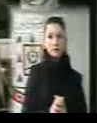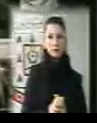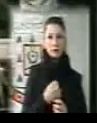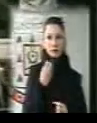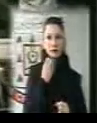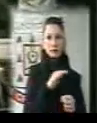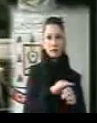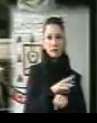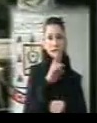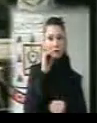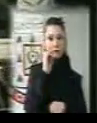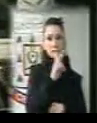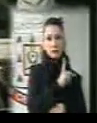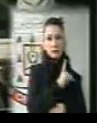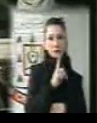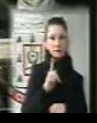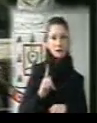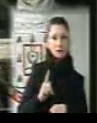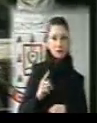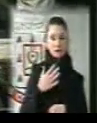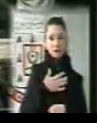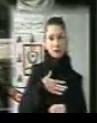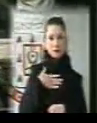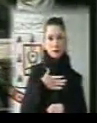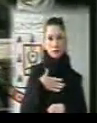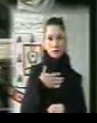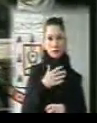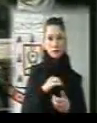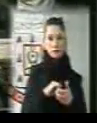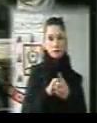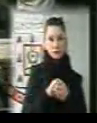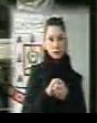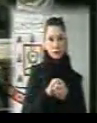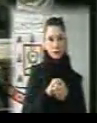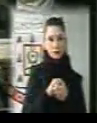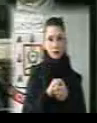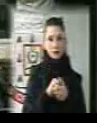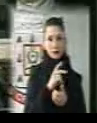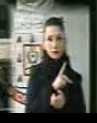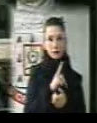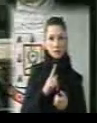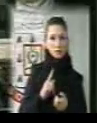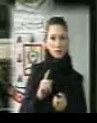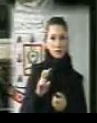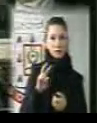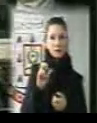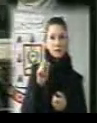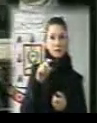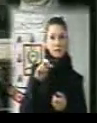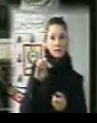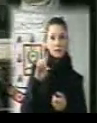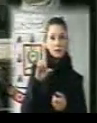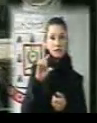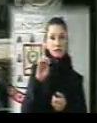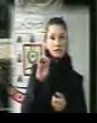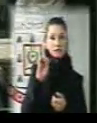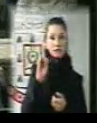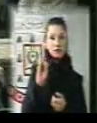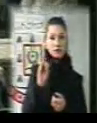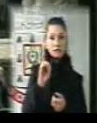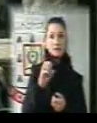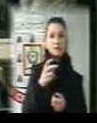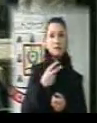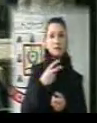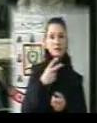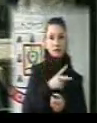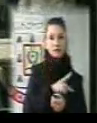Boa noite, senhor presidente. Gostaria de cumprimentar o presidente Vanderlei Agostini, superintendente